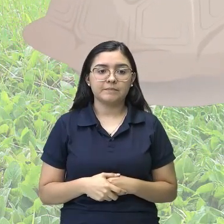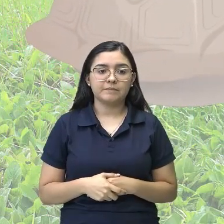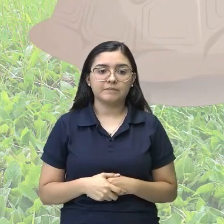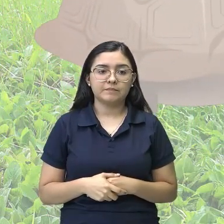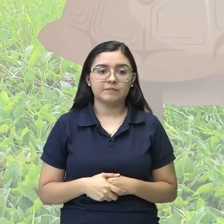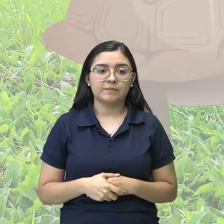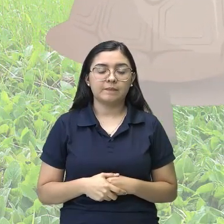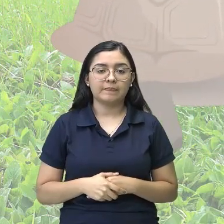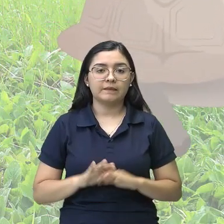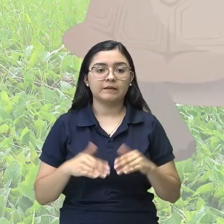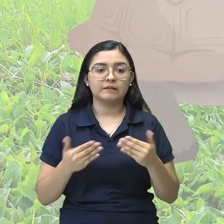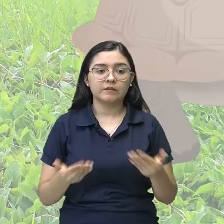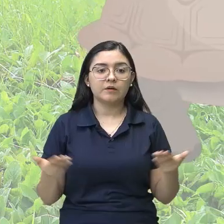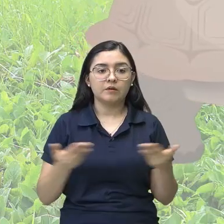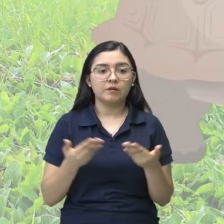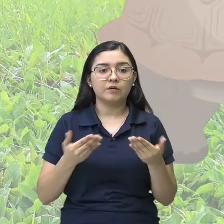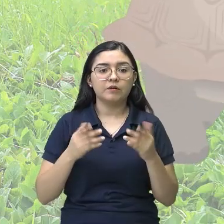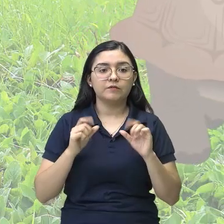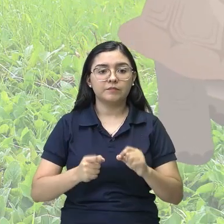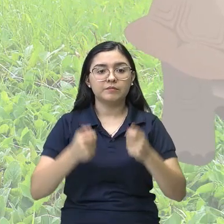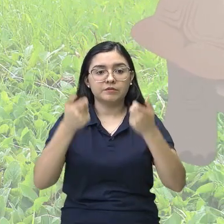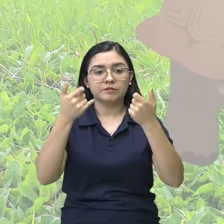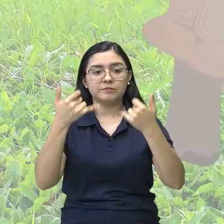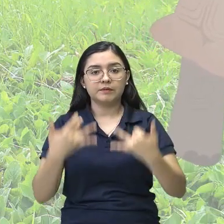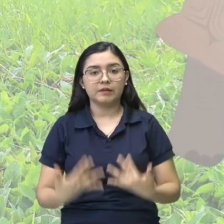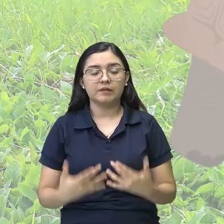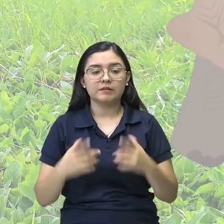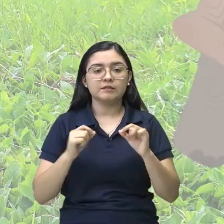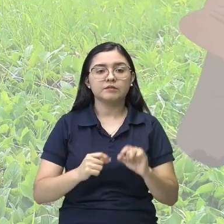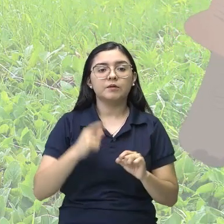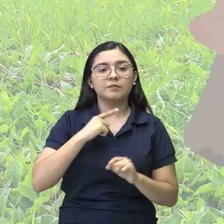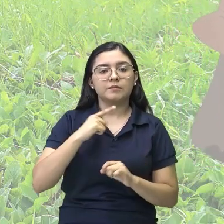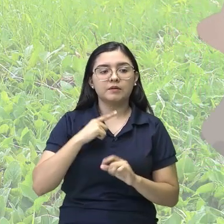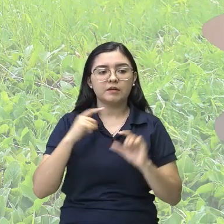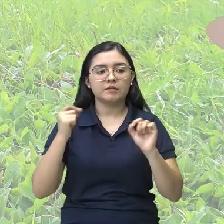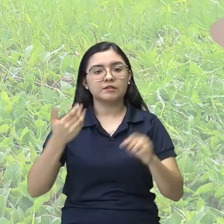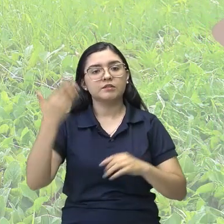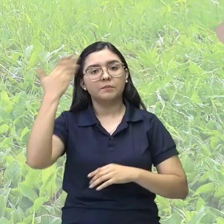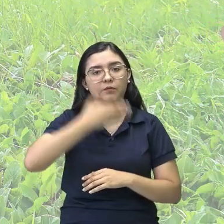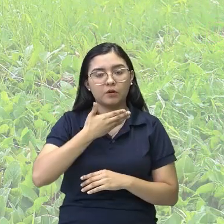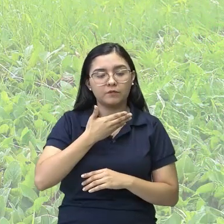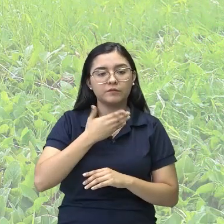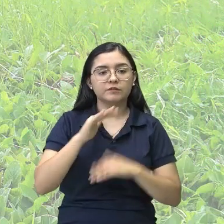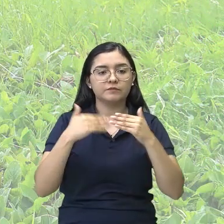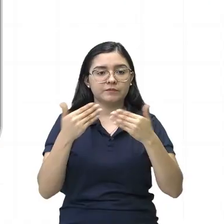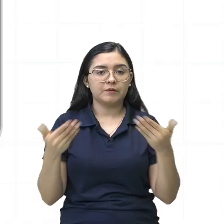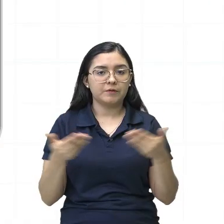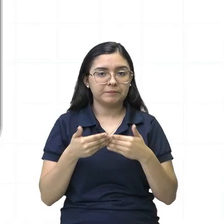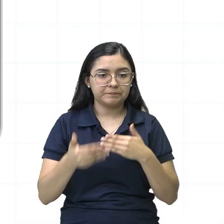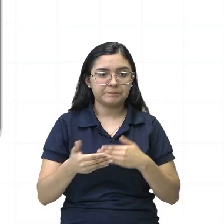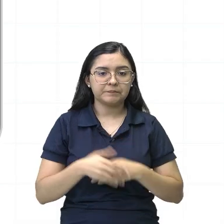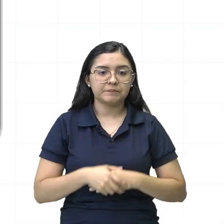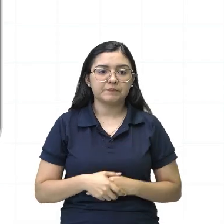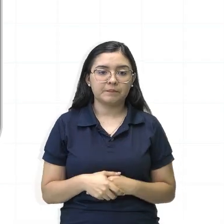Então, vamos falar um pouquinho sobre as evidências evolutivas agora.